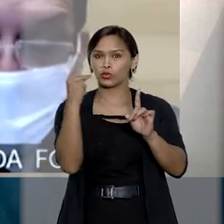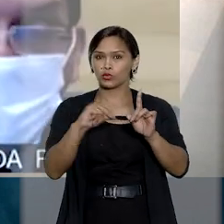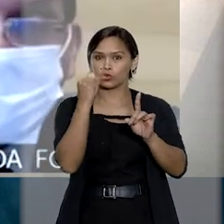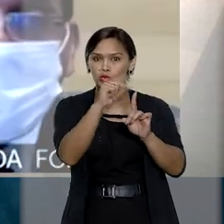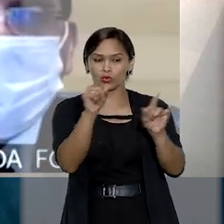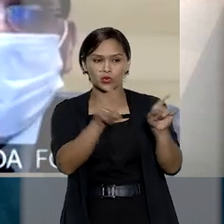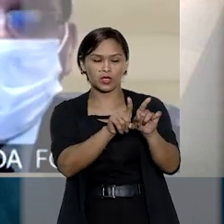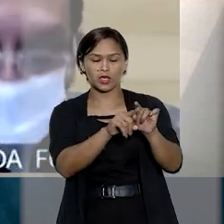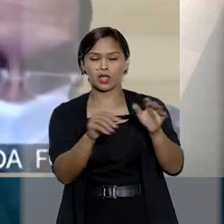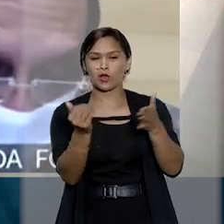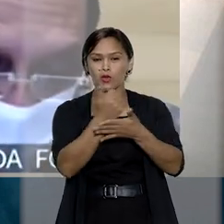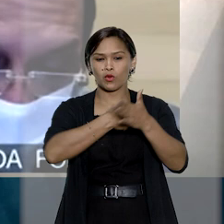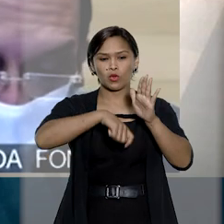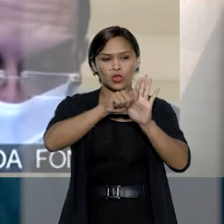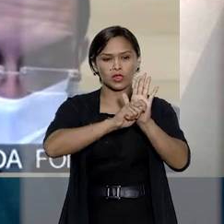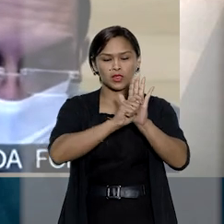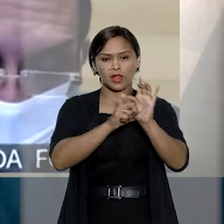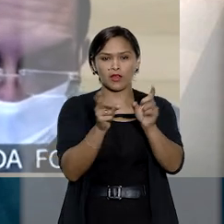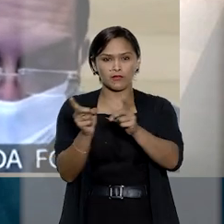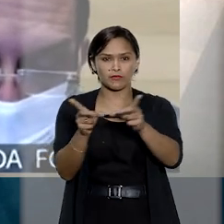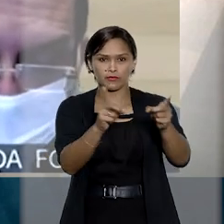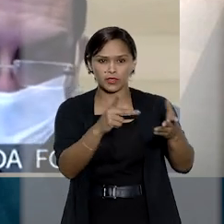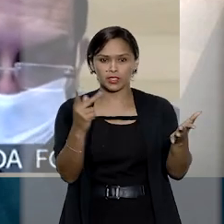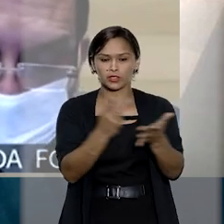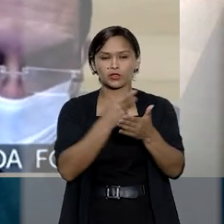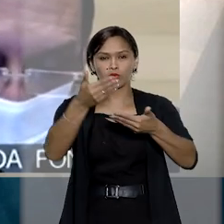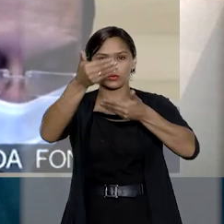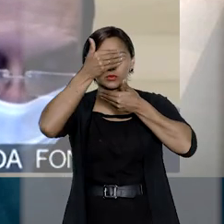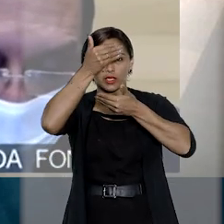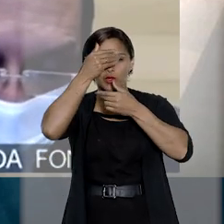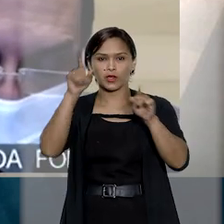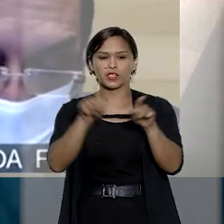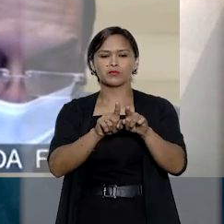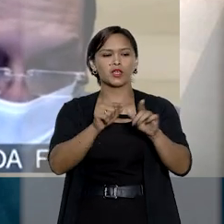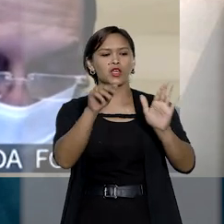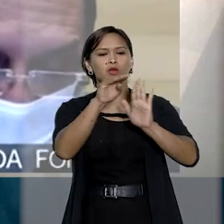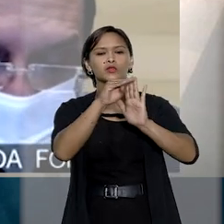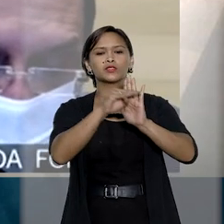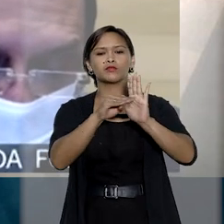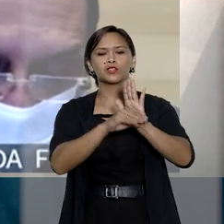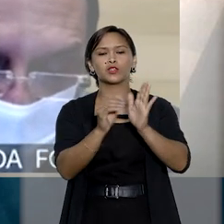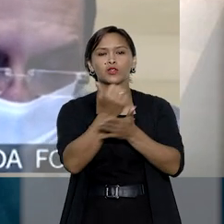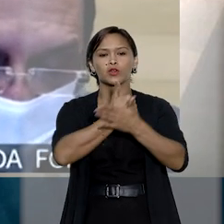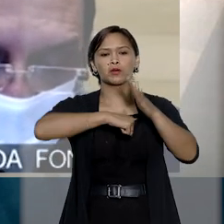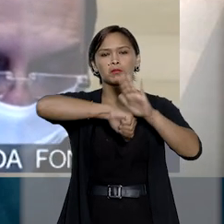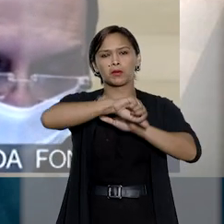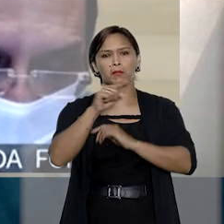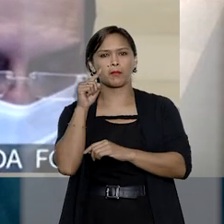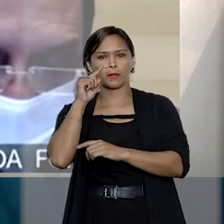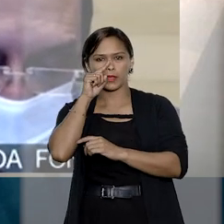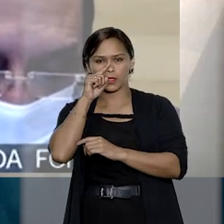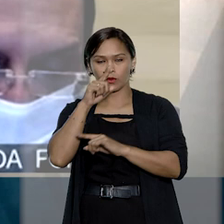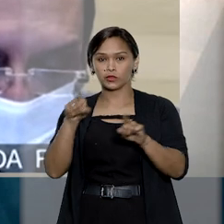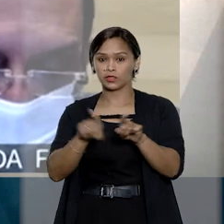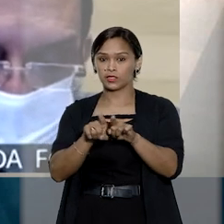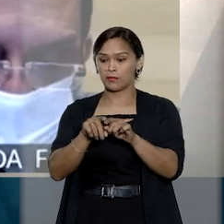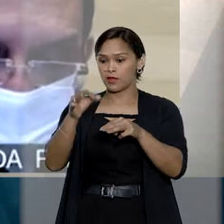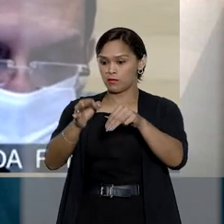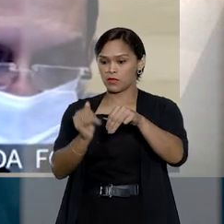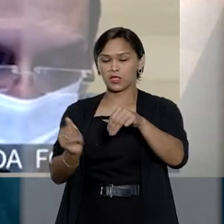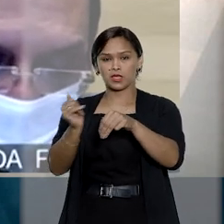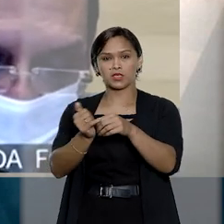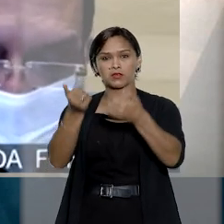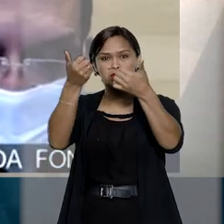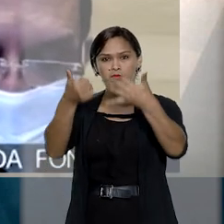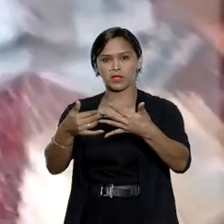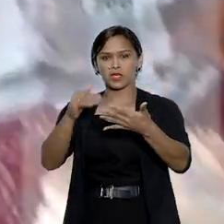o tráfico ilícito de entorpecentes, o terrorismo e os definidos como crimes hediondos. Ainda segundo o ministro, o